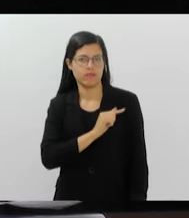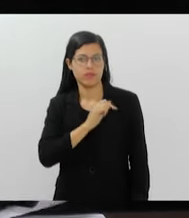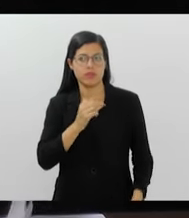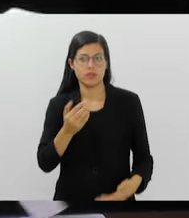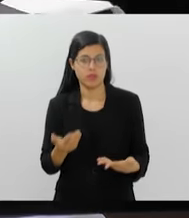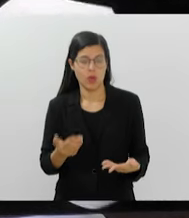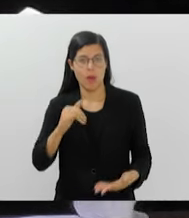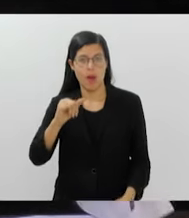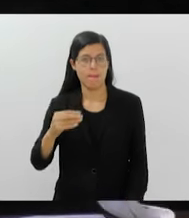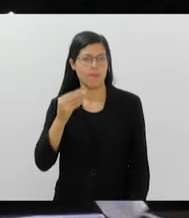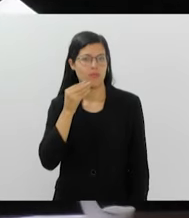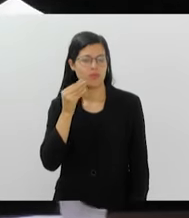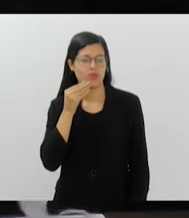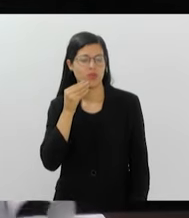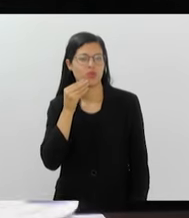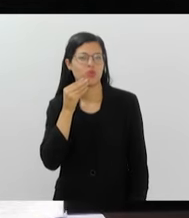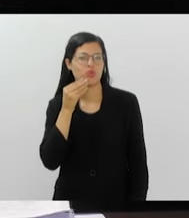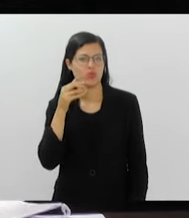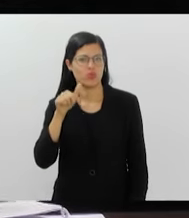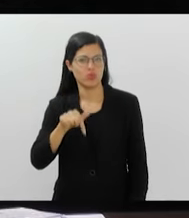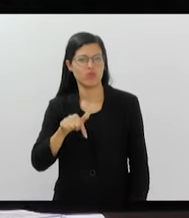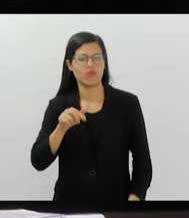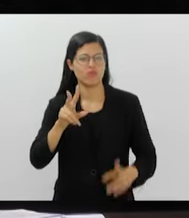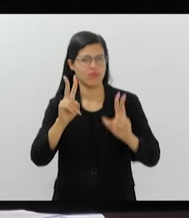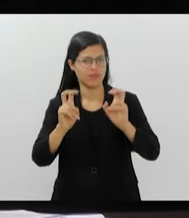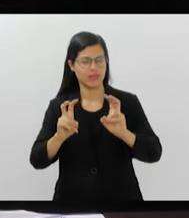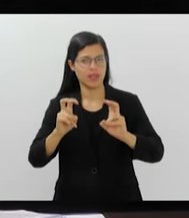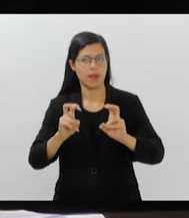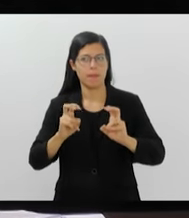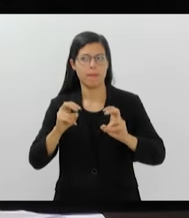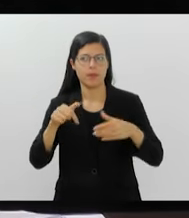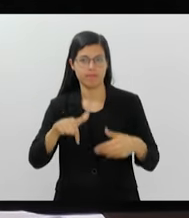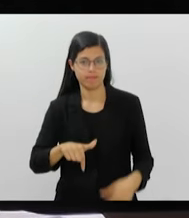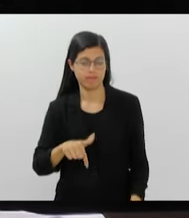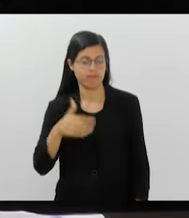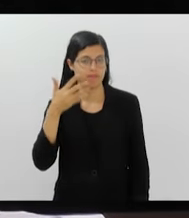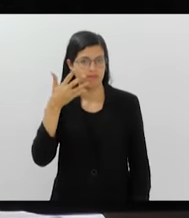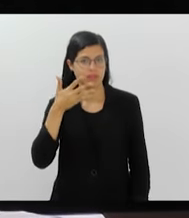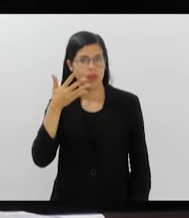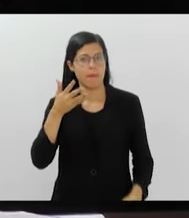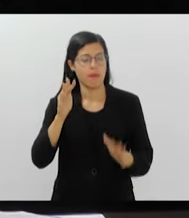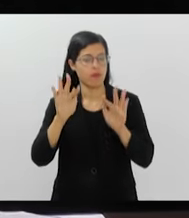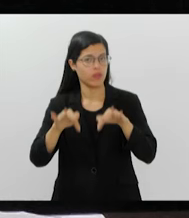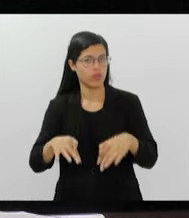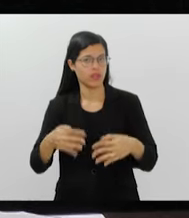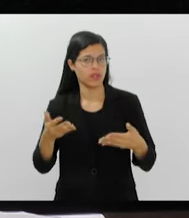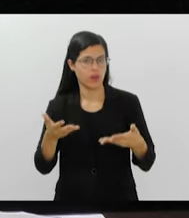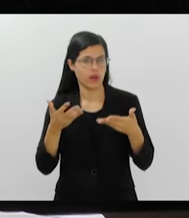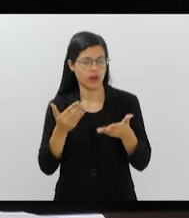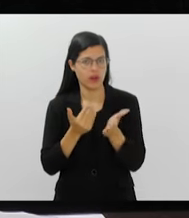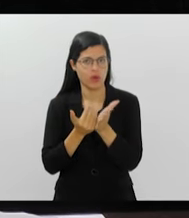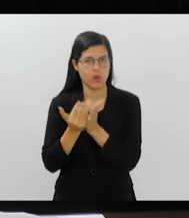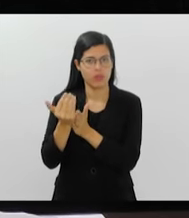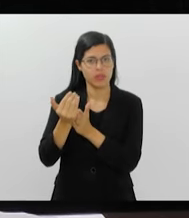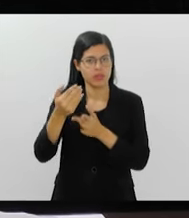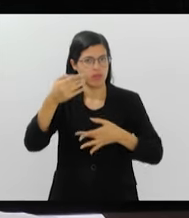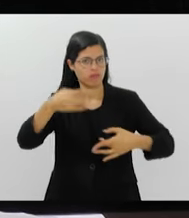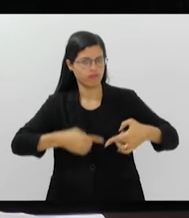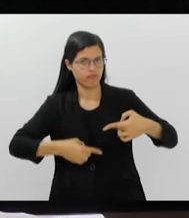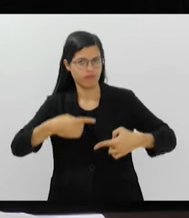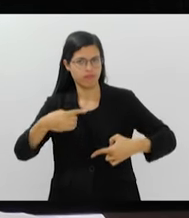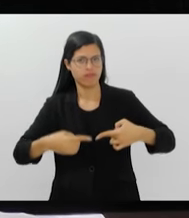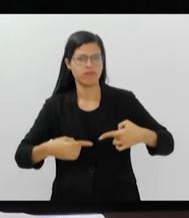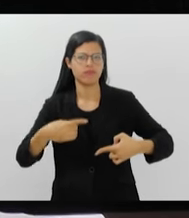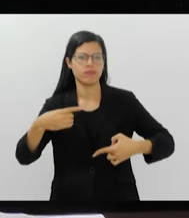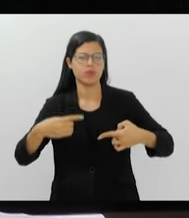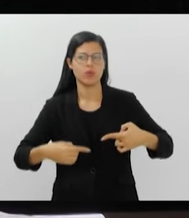também trazer esse tema aqui para a nossa casa. E, para concluir, eu queria iniciar uma discussão, e aí fica aqui